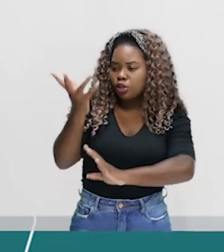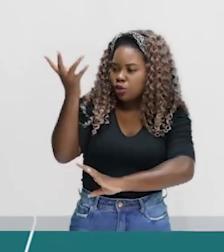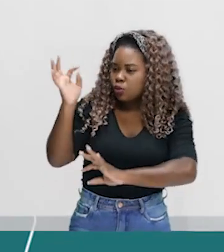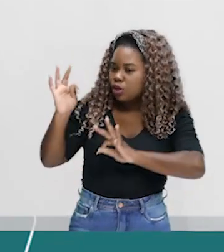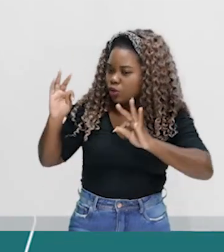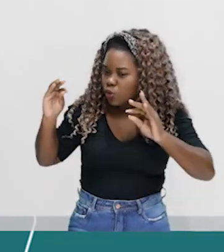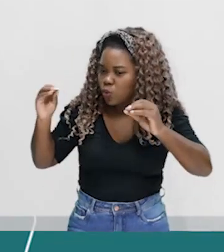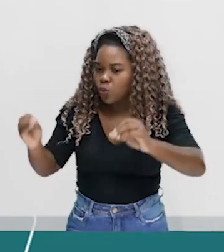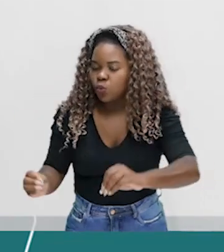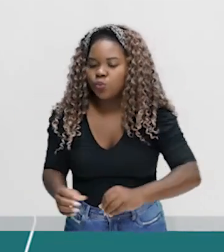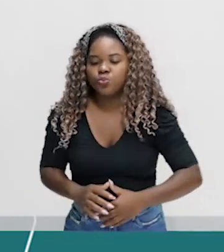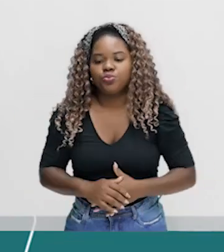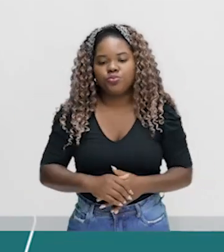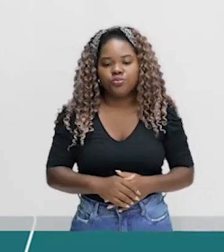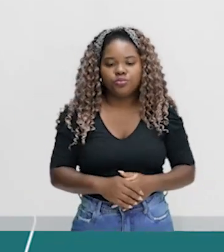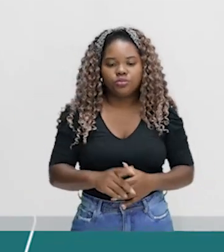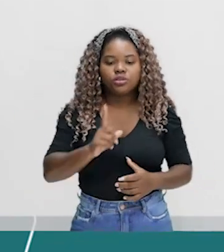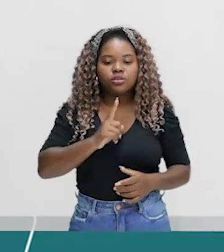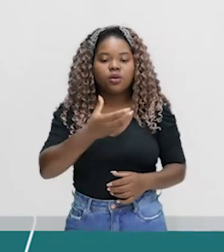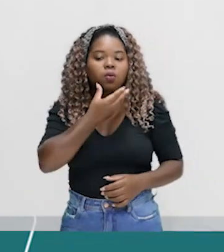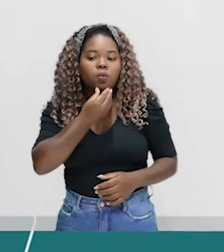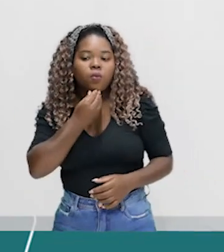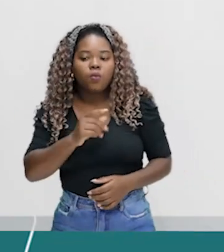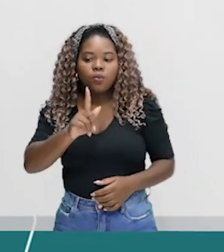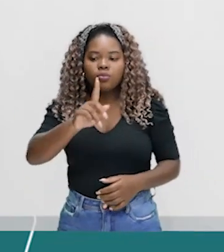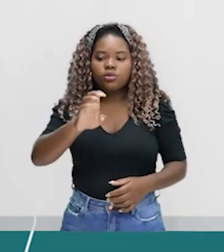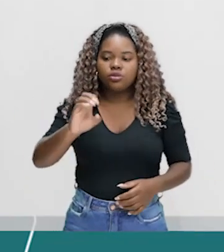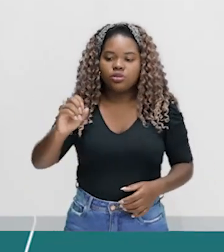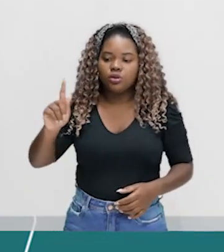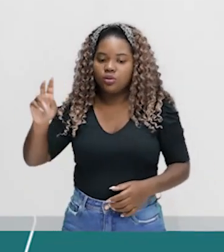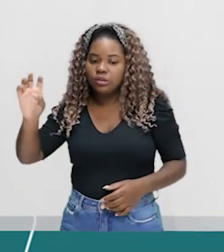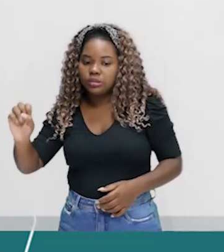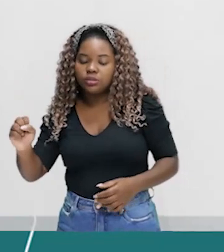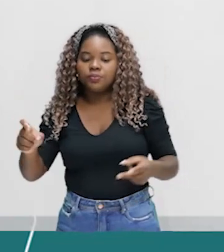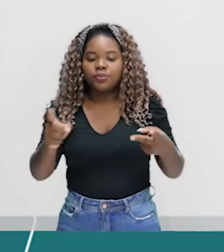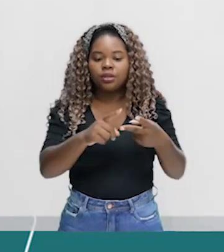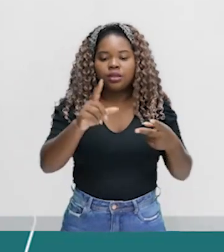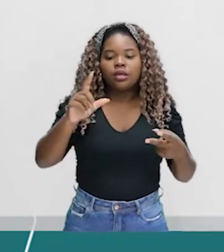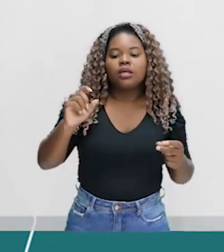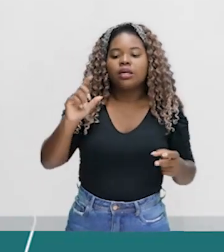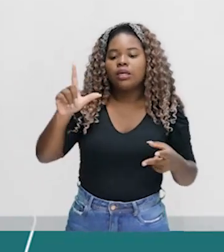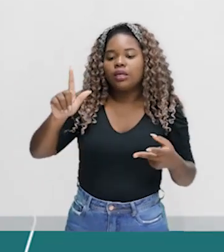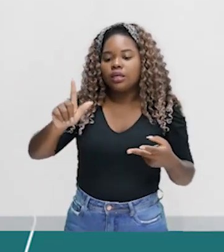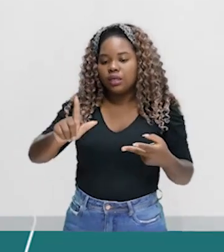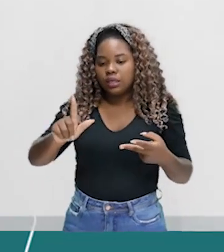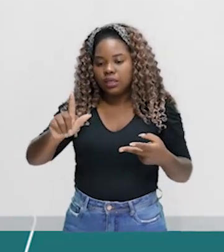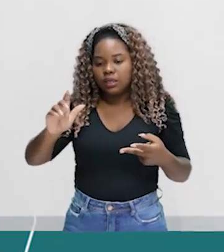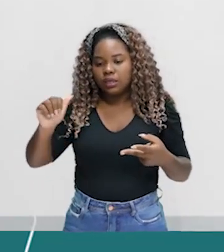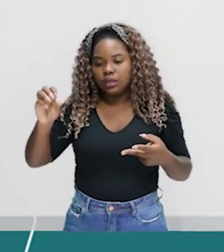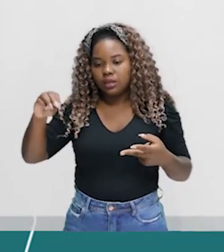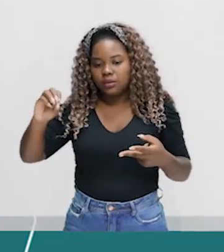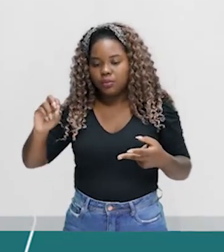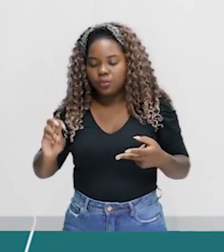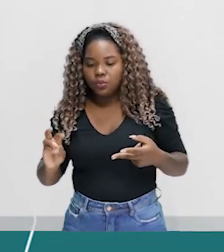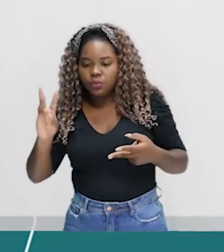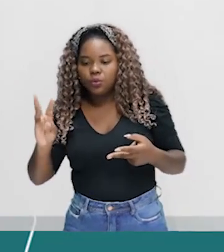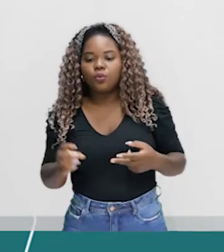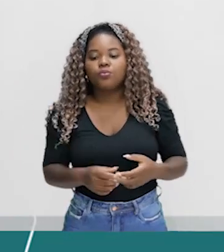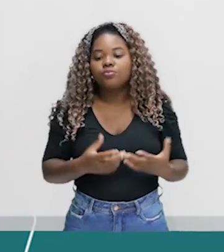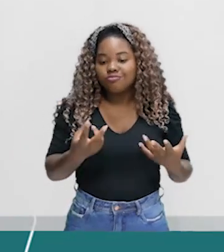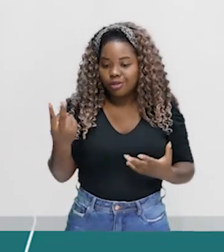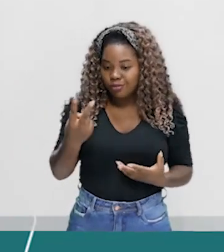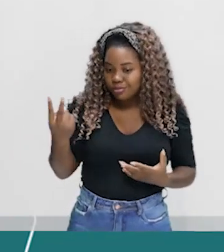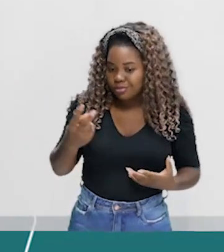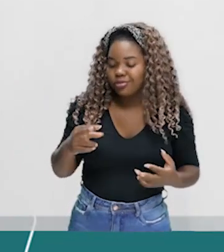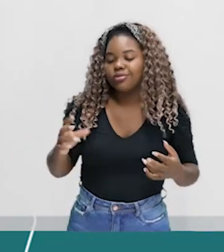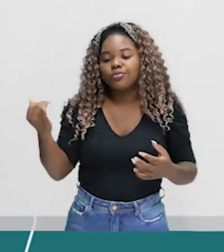Georges Lemaitre e George Gamow, esses dois caras aqui, eles formularam essa teoria do Big Bang. Então, só resumindo